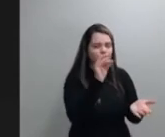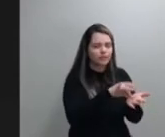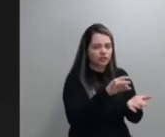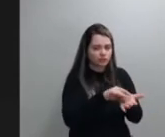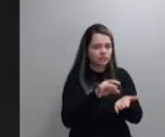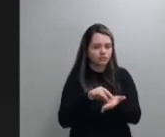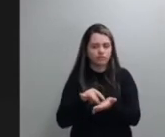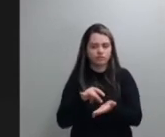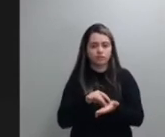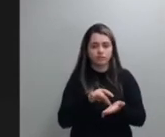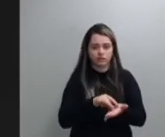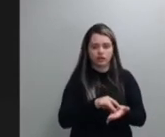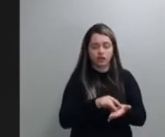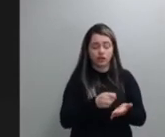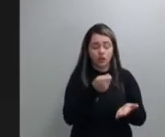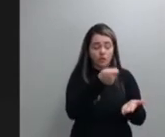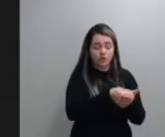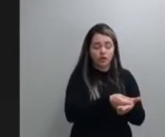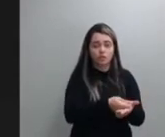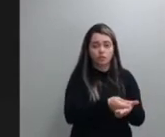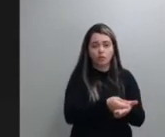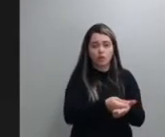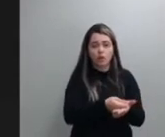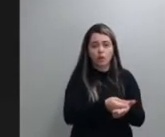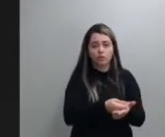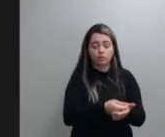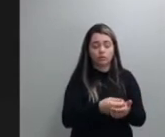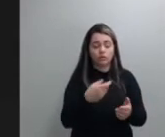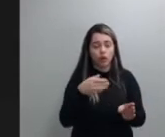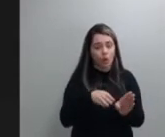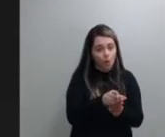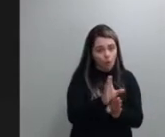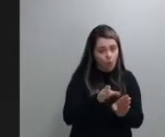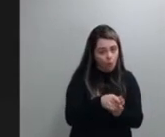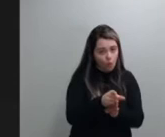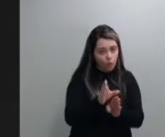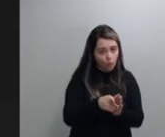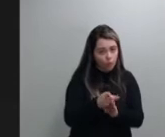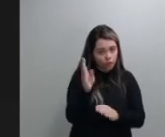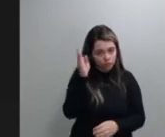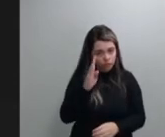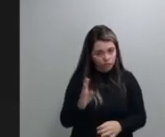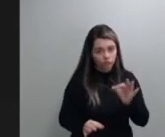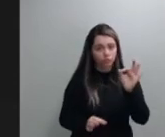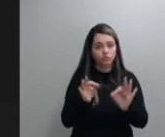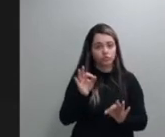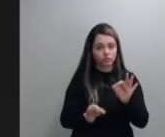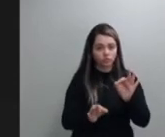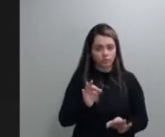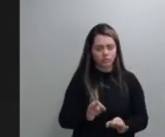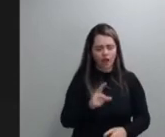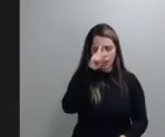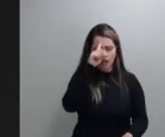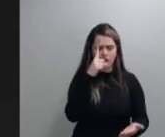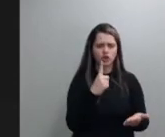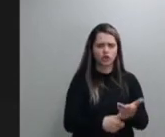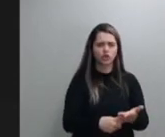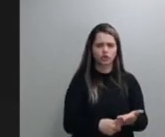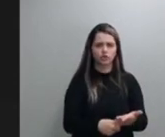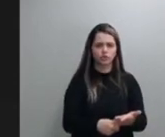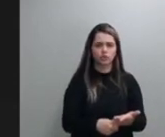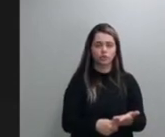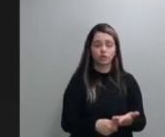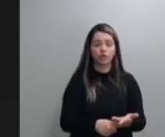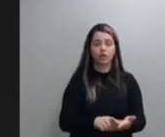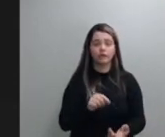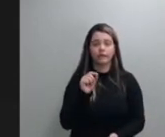fixados pela comissão. O Conselho Nacional de Justiça, o ministro Toffoli, deu uma decisão expressa também, proferiu já, depois de